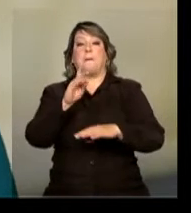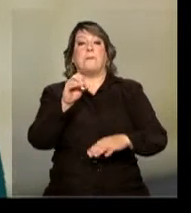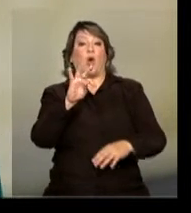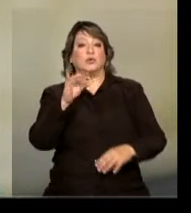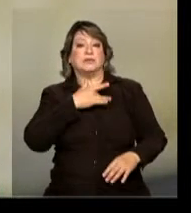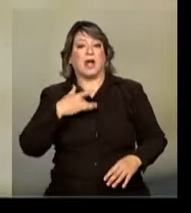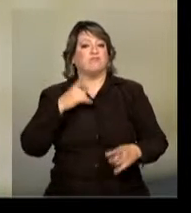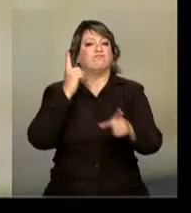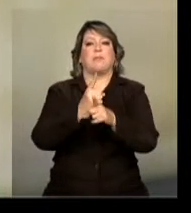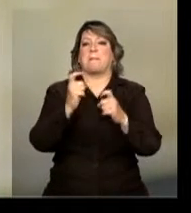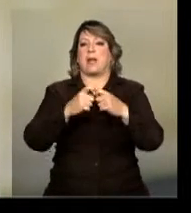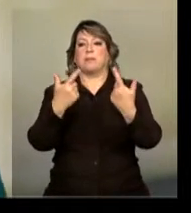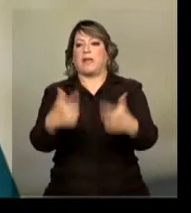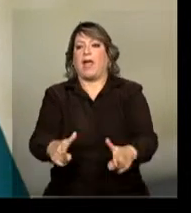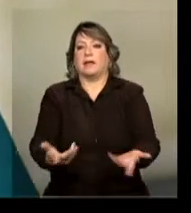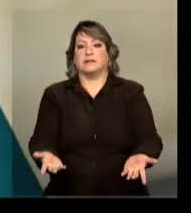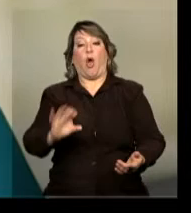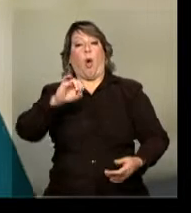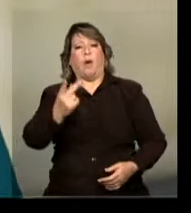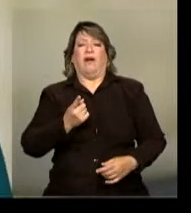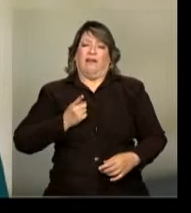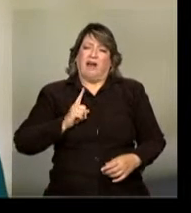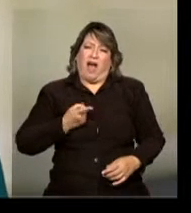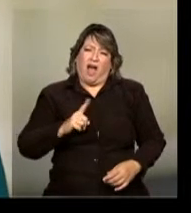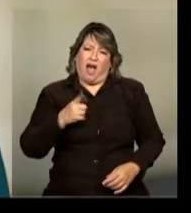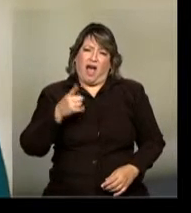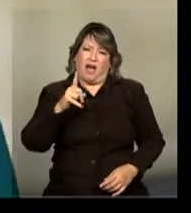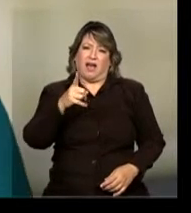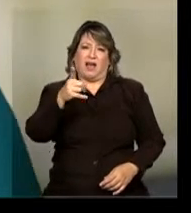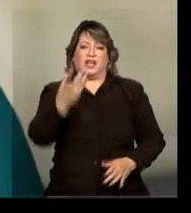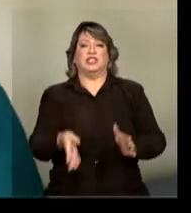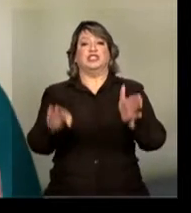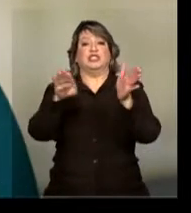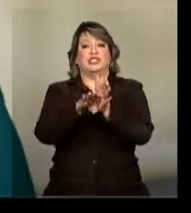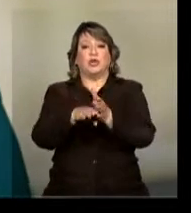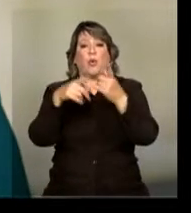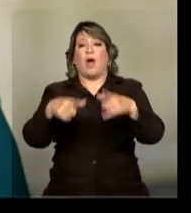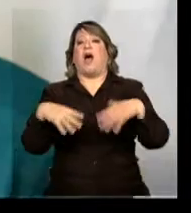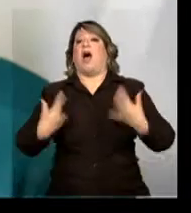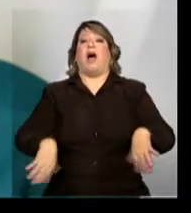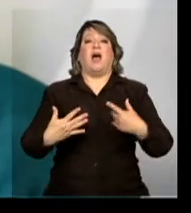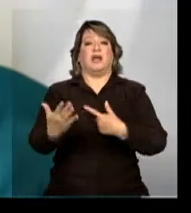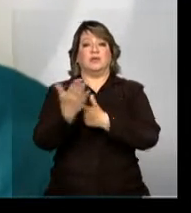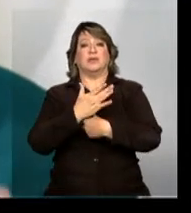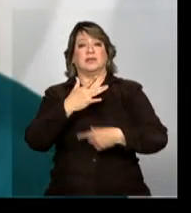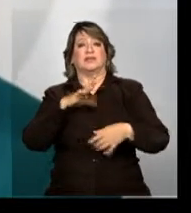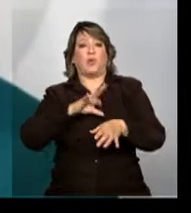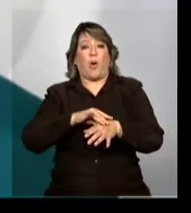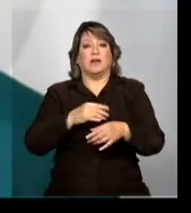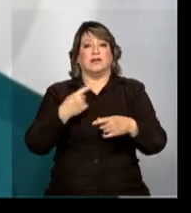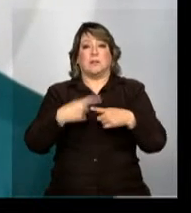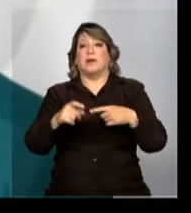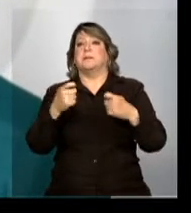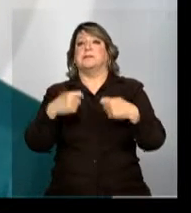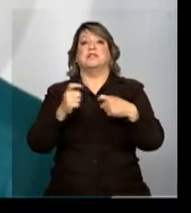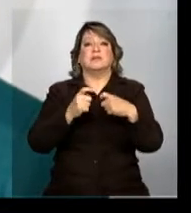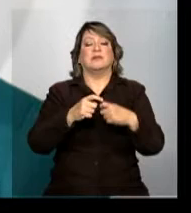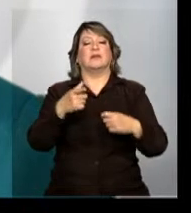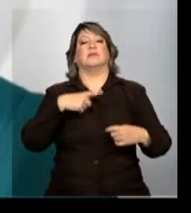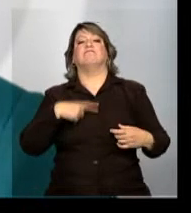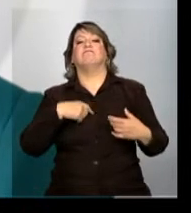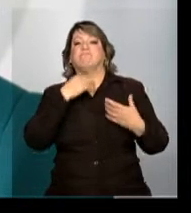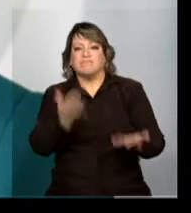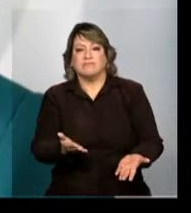ou ter que viajar centenas de quilômetros em busca de socorro o brasil tem feito